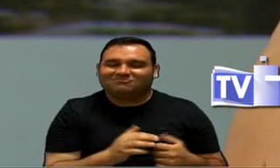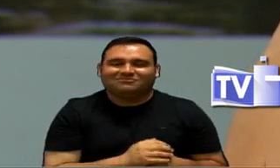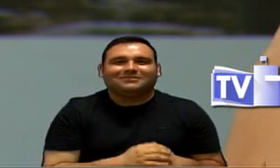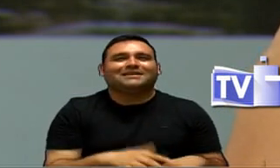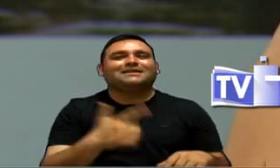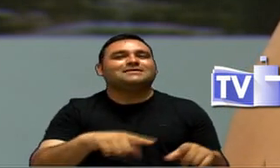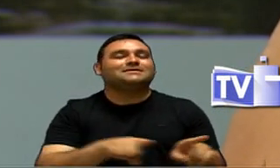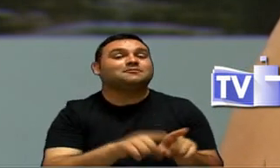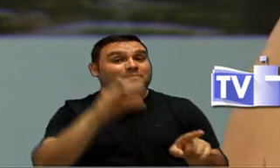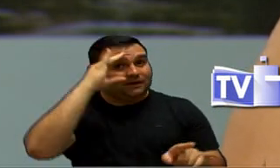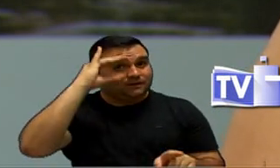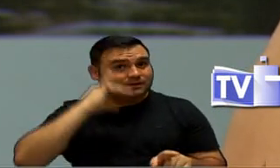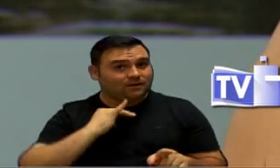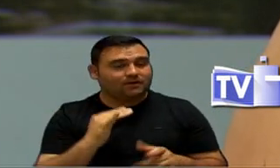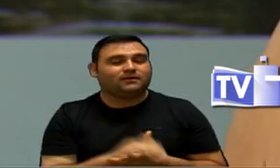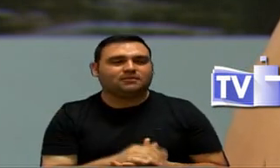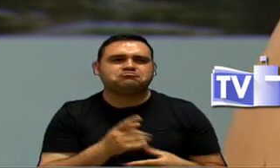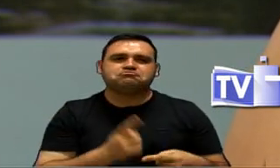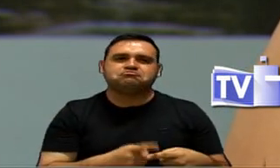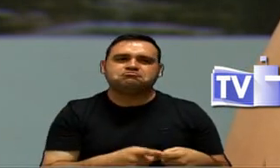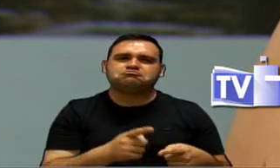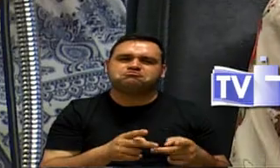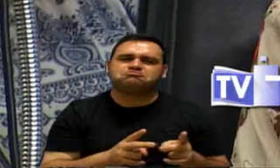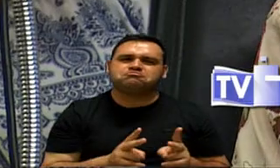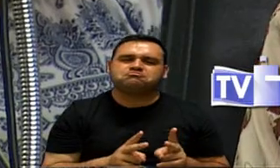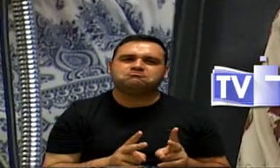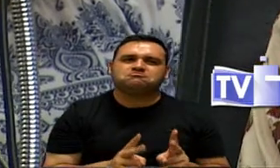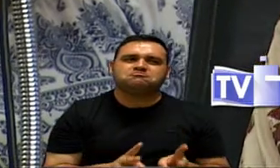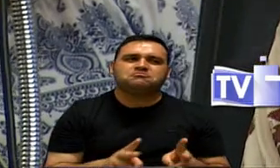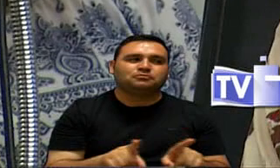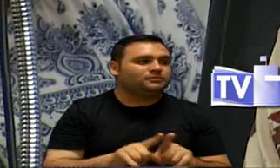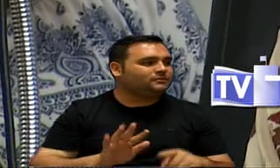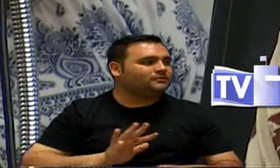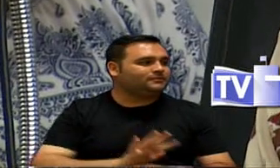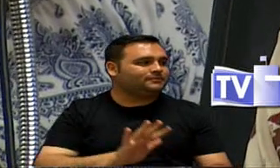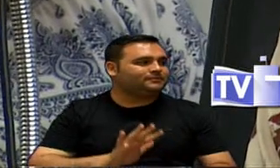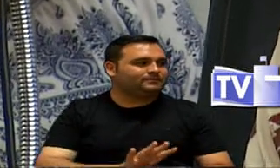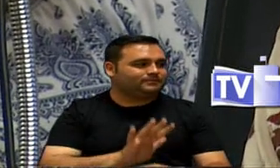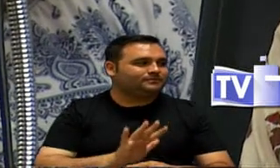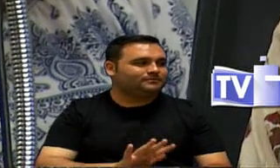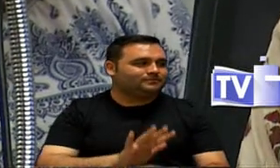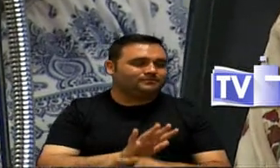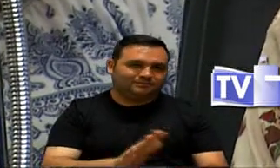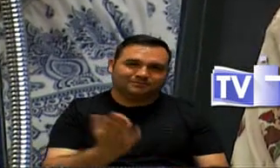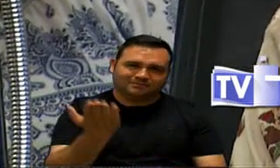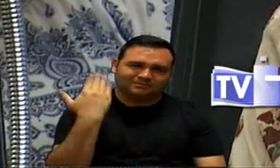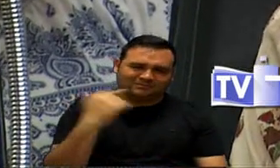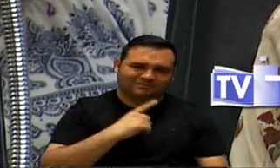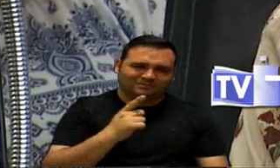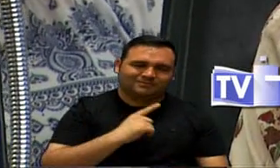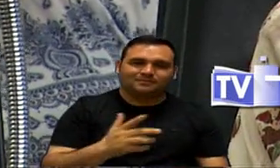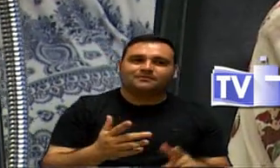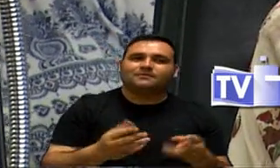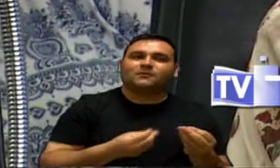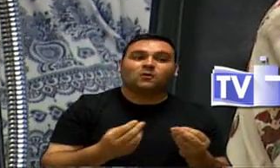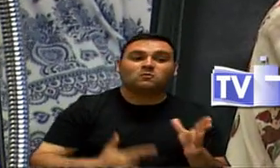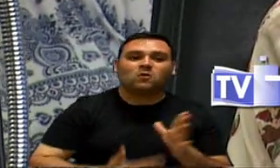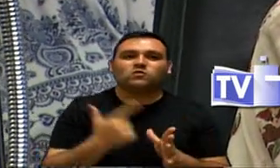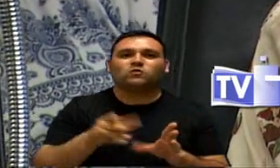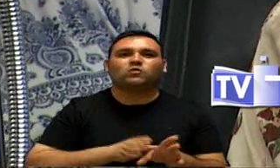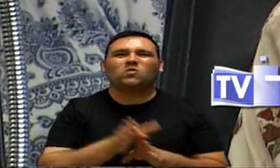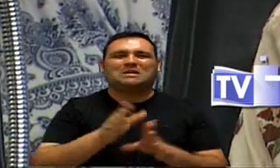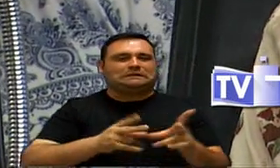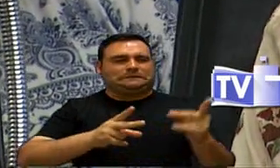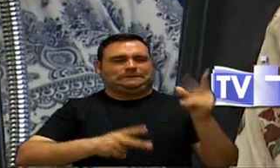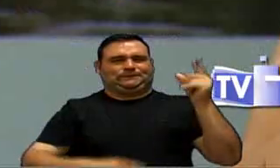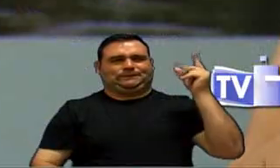E também a Yara Bernardi, né, que é uma pessoa que também contribuiu para o começo. Nosso conselho é o segundo conselho